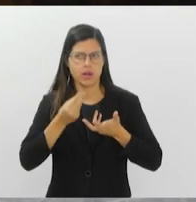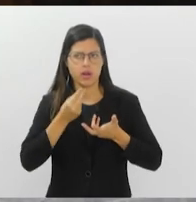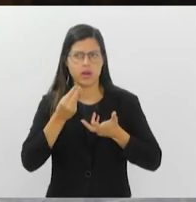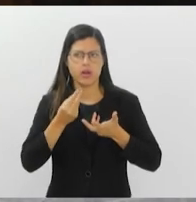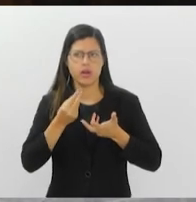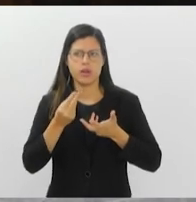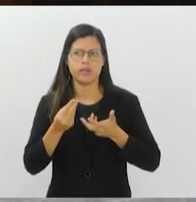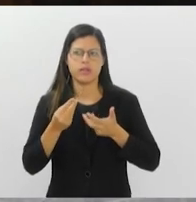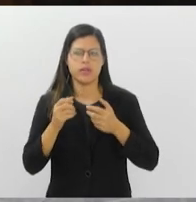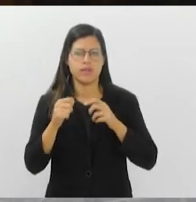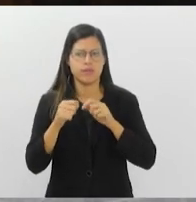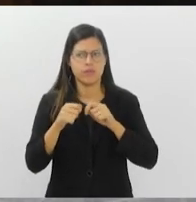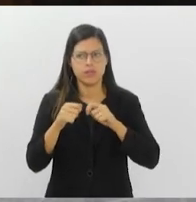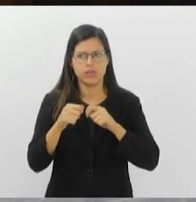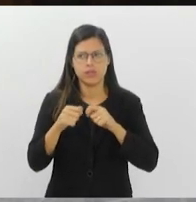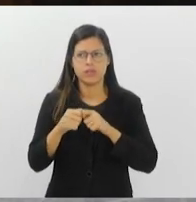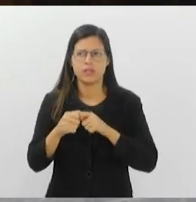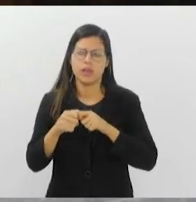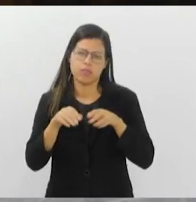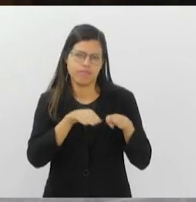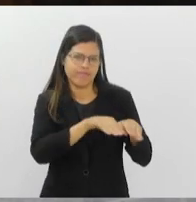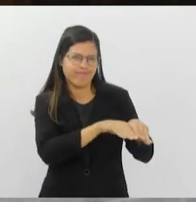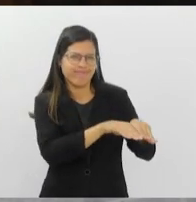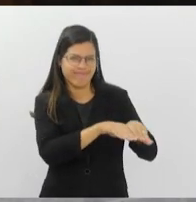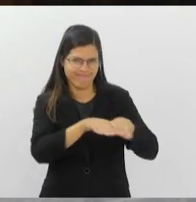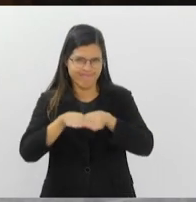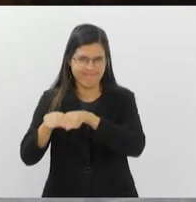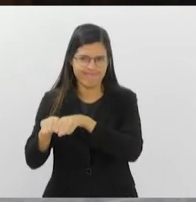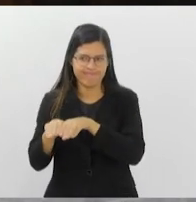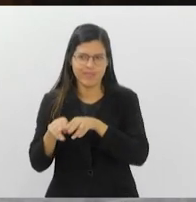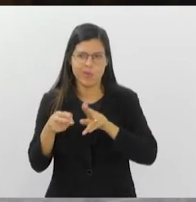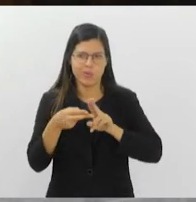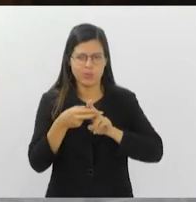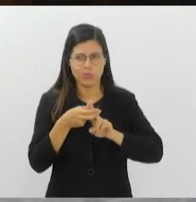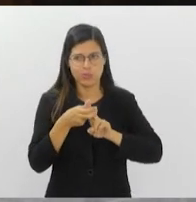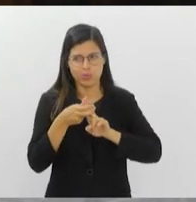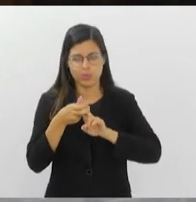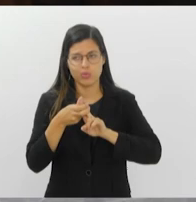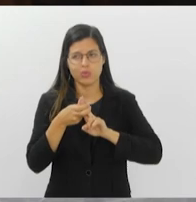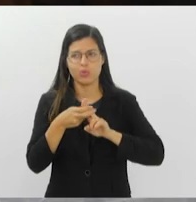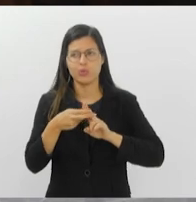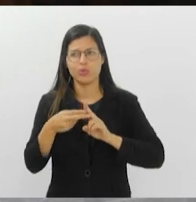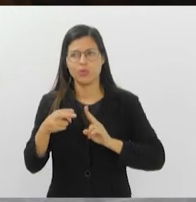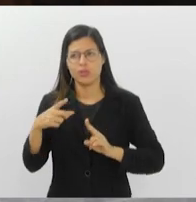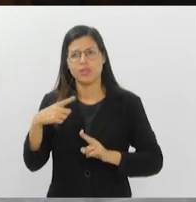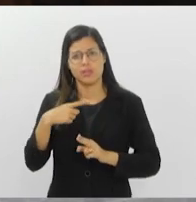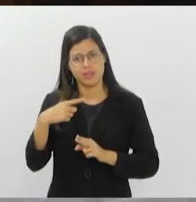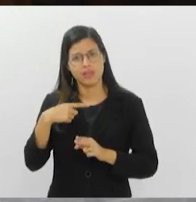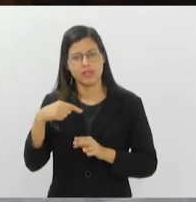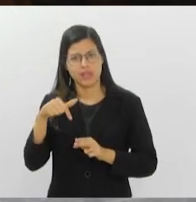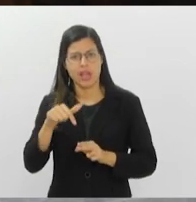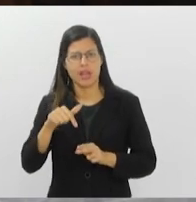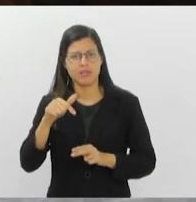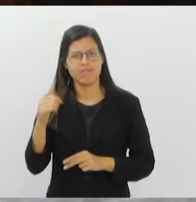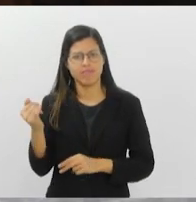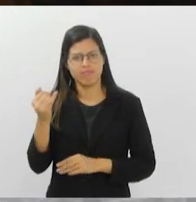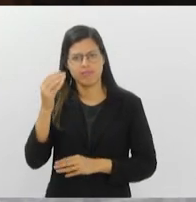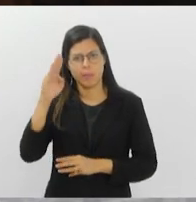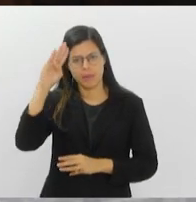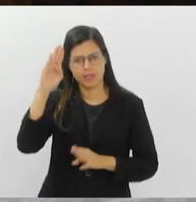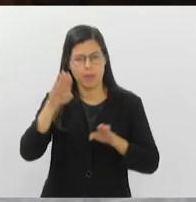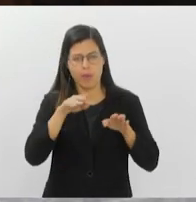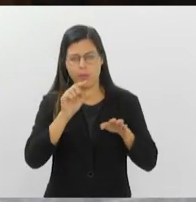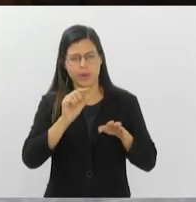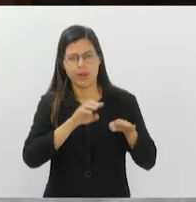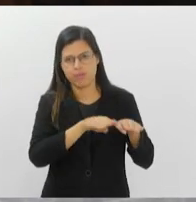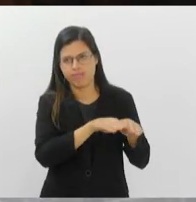que ficasse mais equânime, né? Então, o SUS, ele tem como o princípio a equanimidade, a gente também pensou um pouco